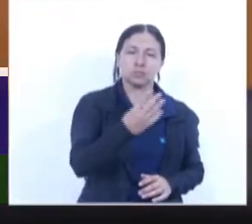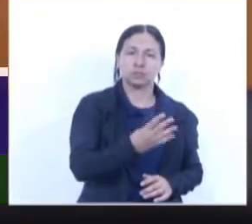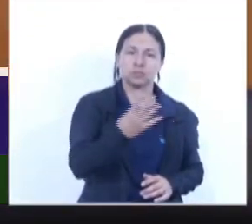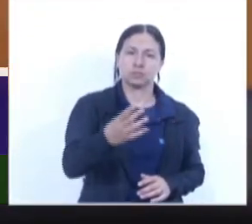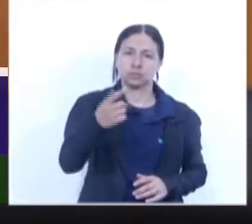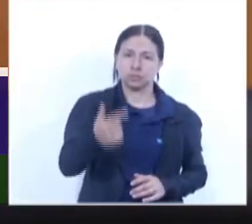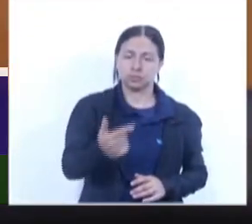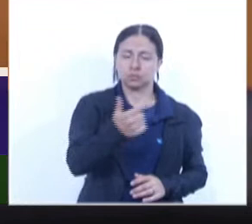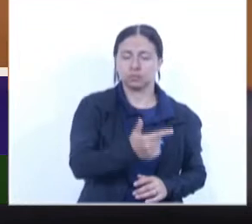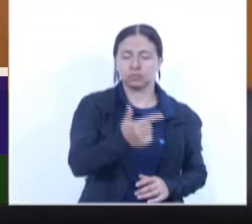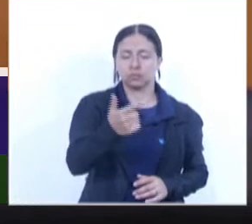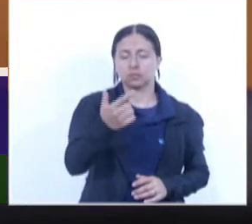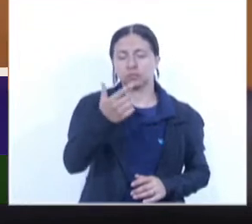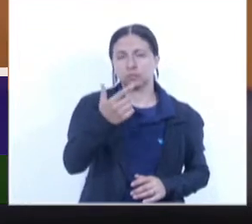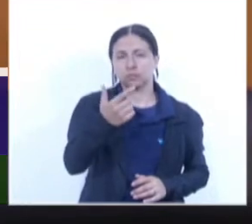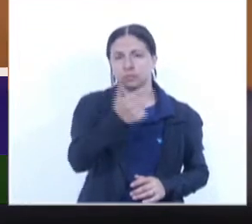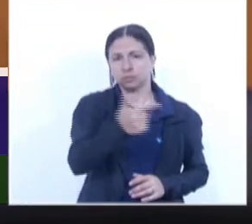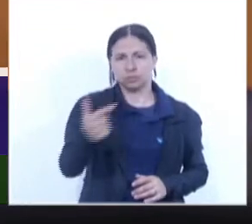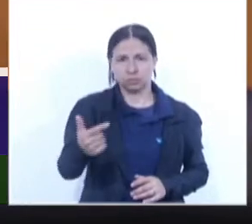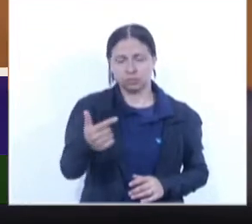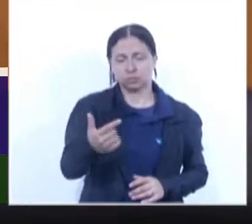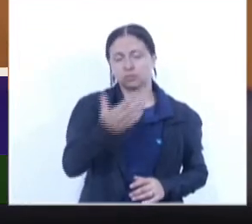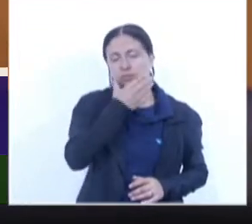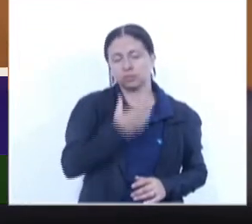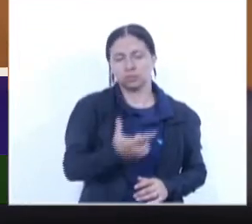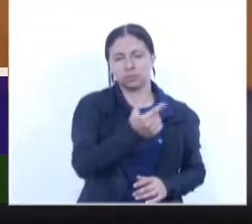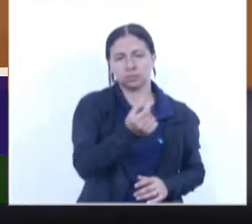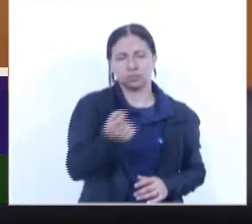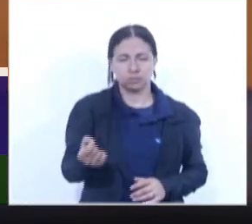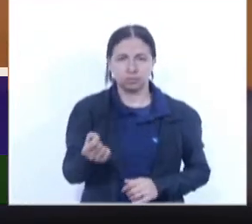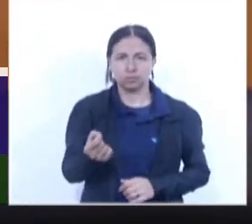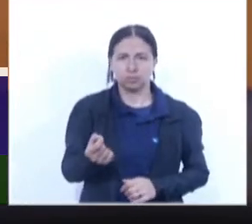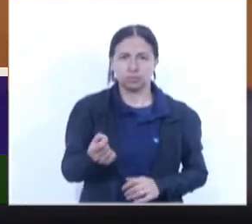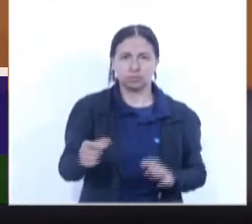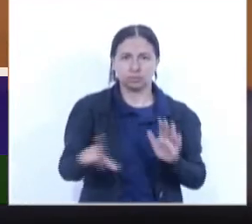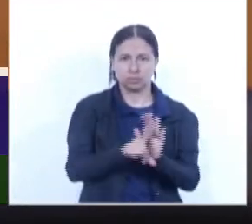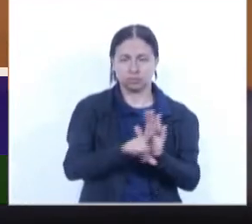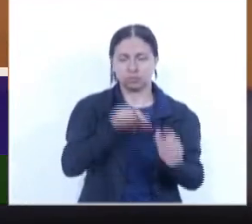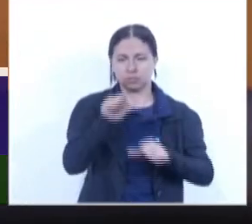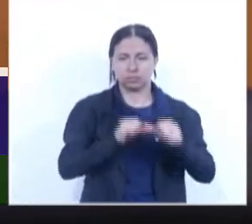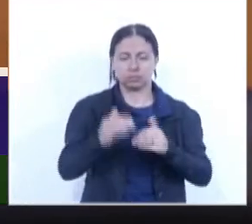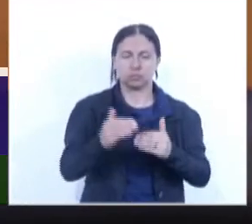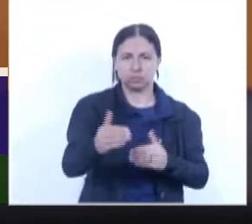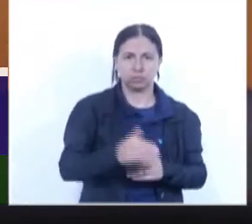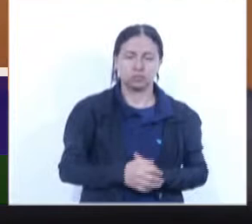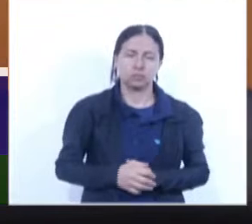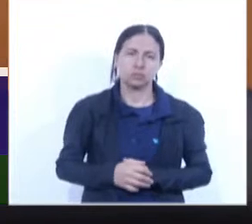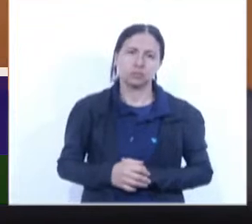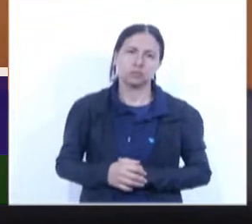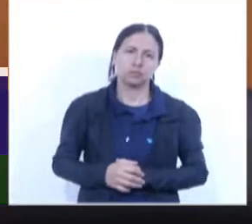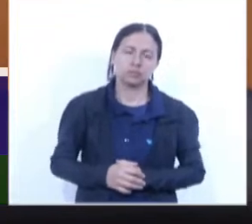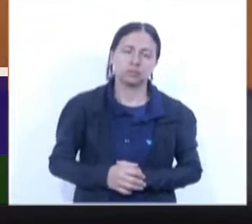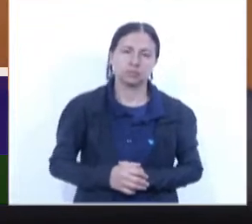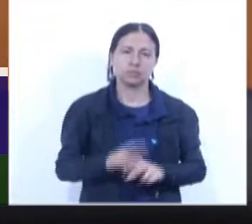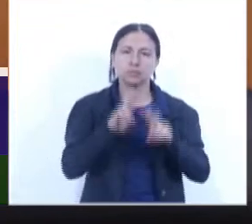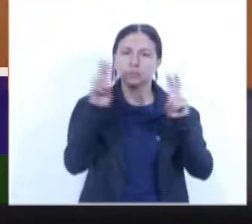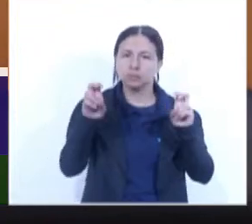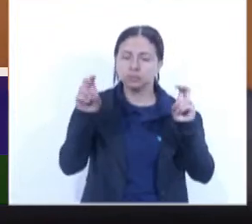de dezembro de 2000 que consolida dispositivo da legislação municipal sobre